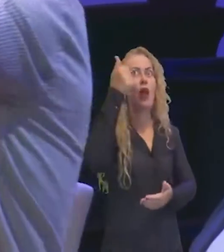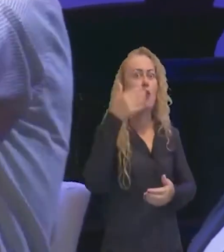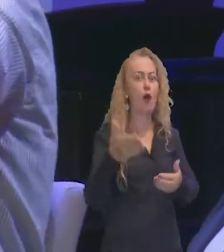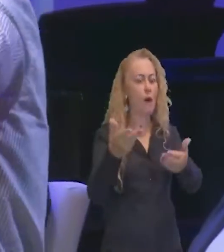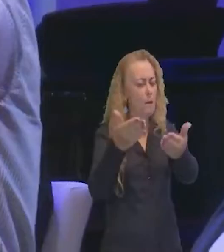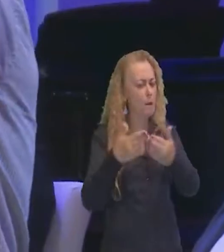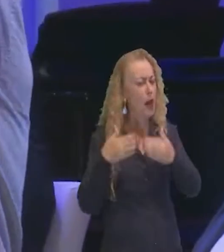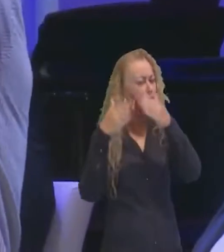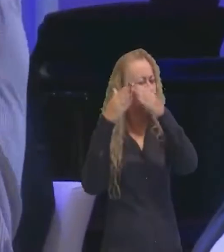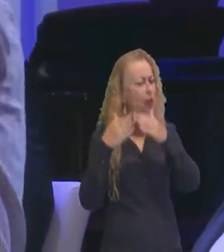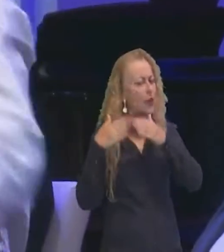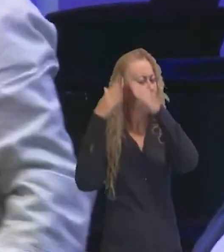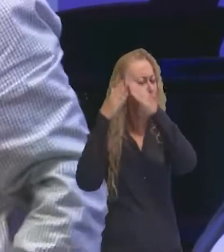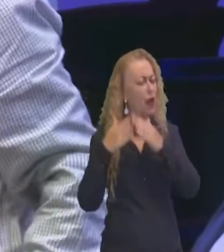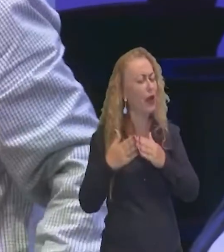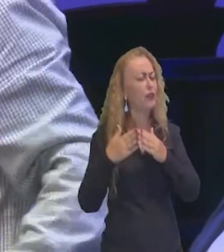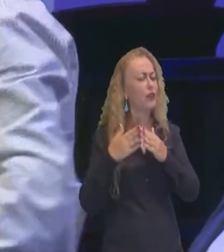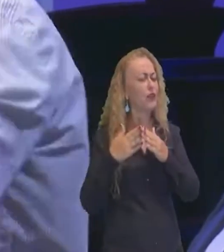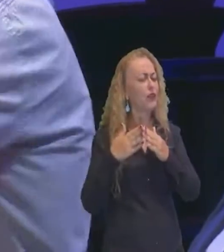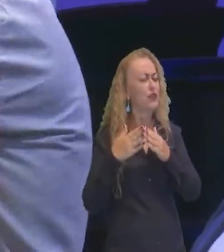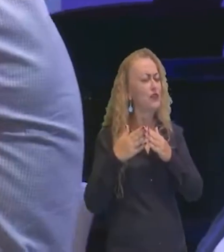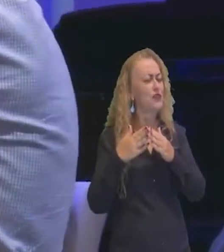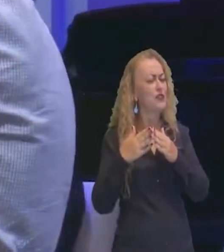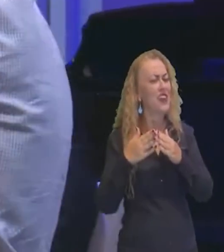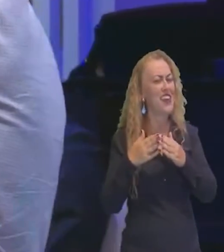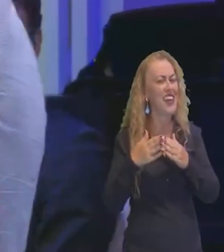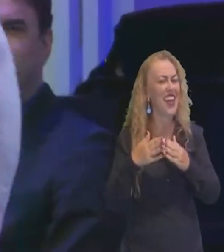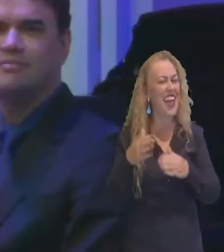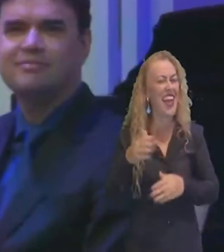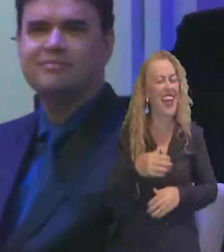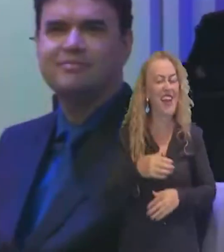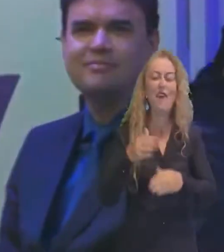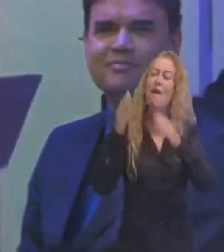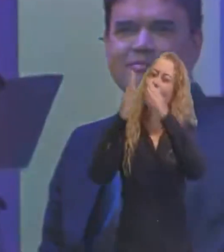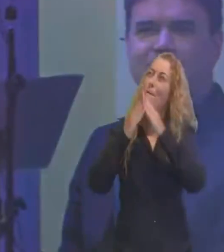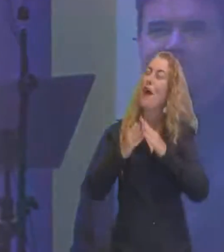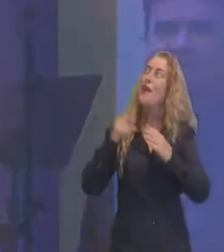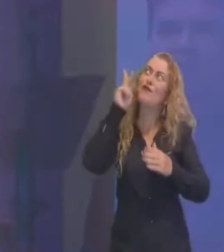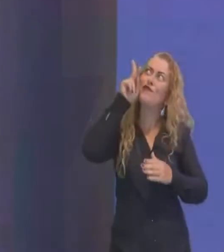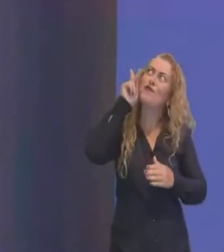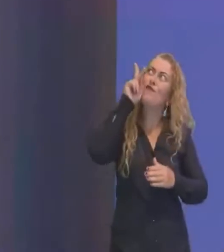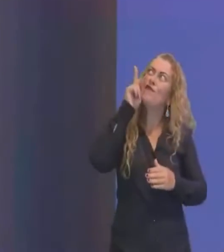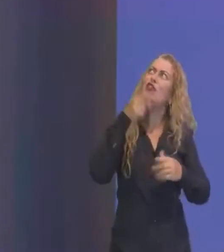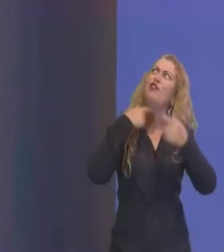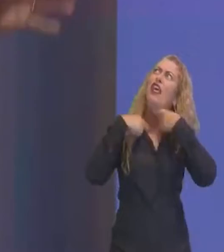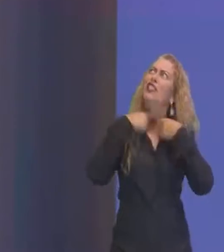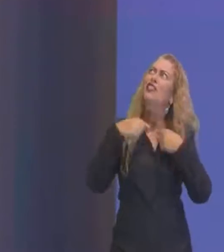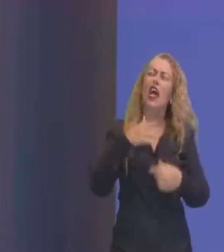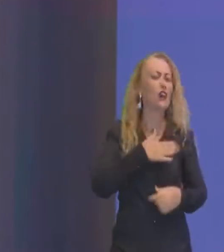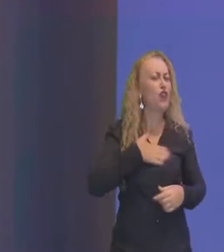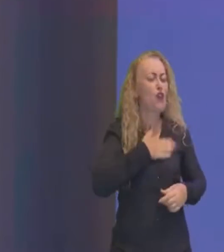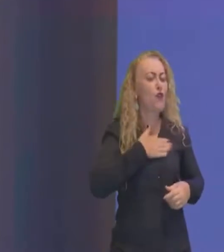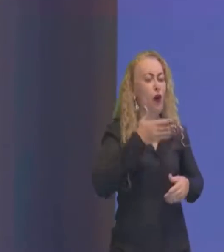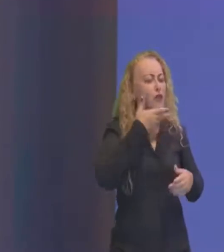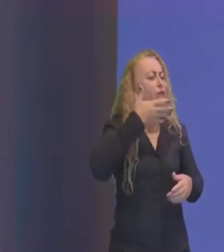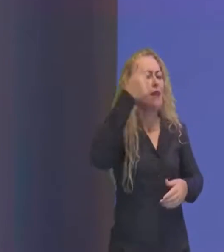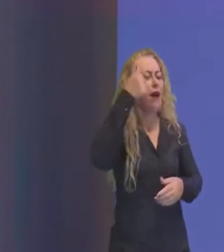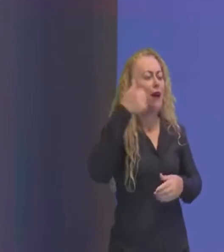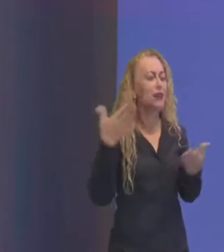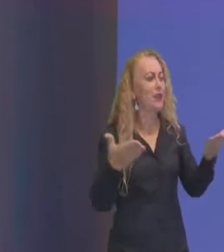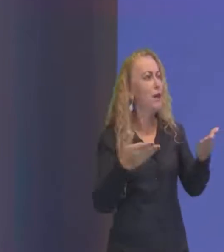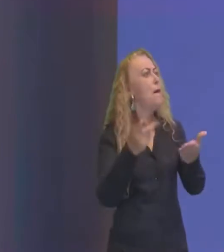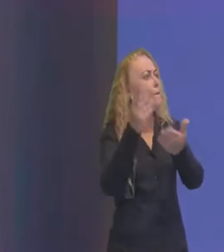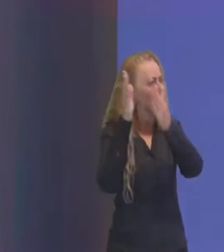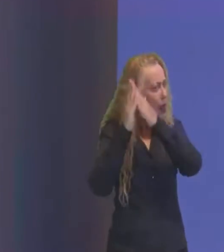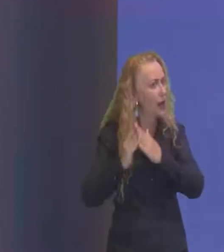não for do Porto, pede aí um vinho francês, pede aí um Sauvignon, alguma coisa. Pede a Deus: Deus, eu quero o melhor para o